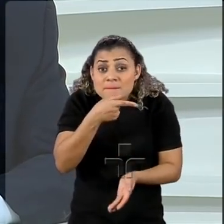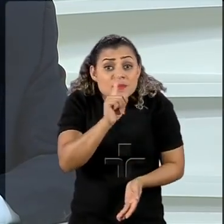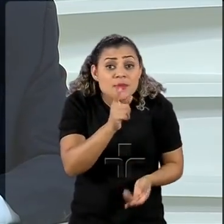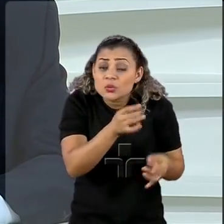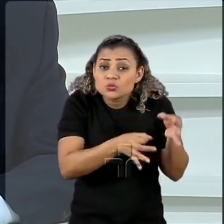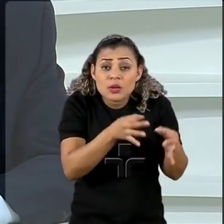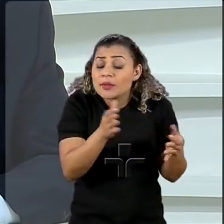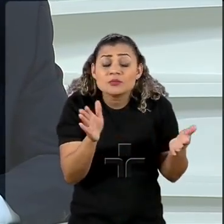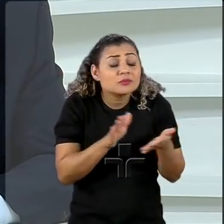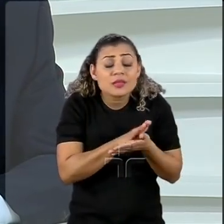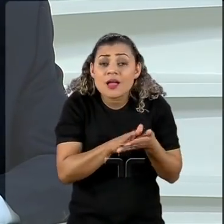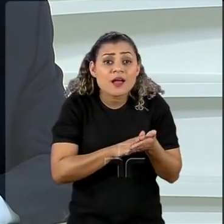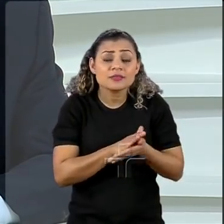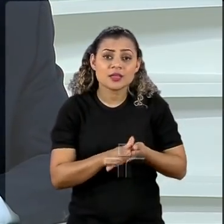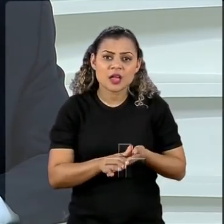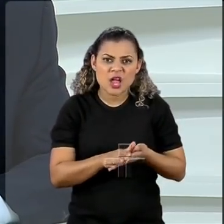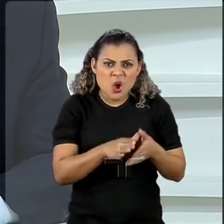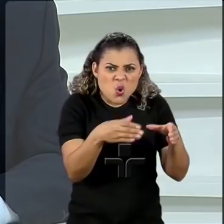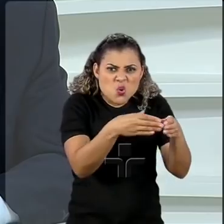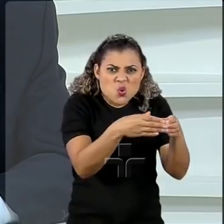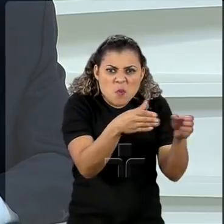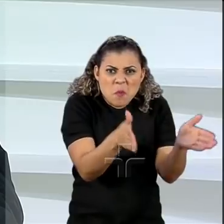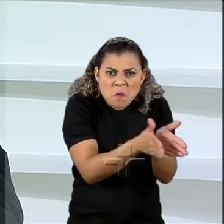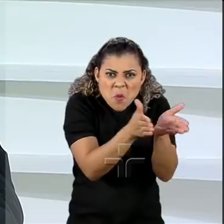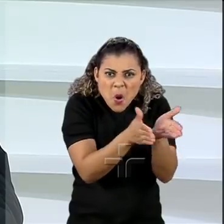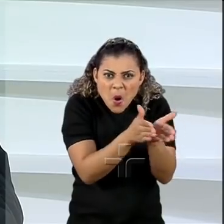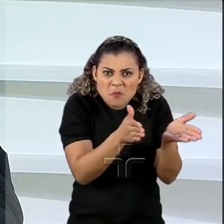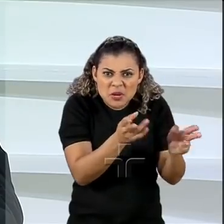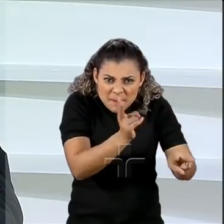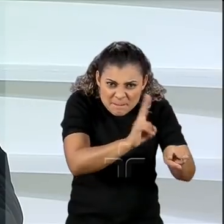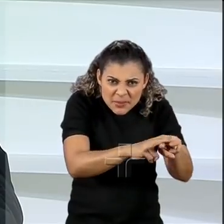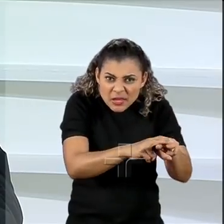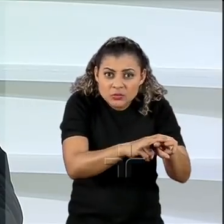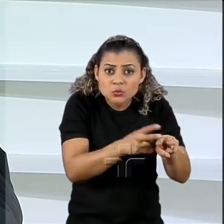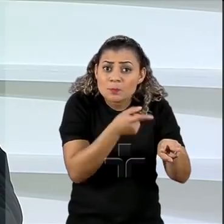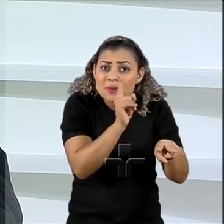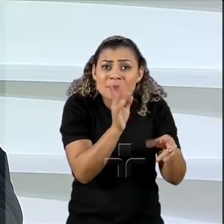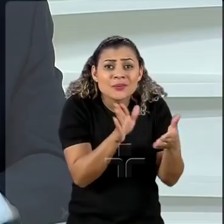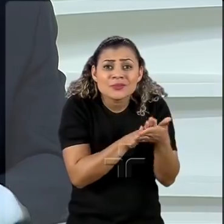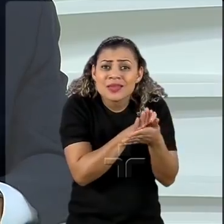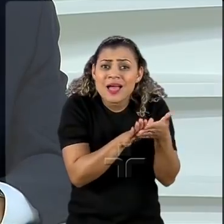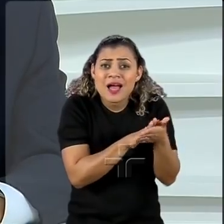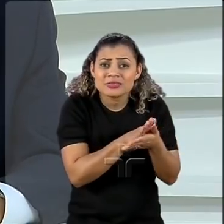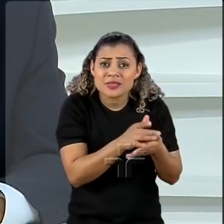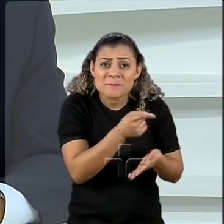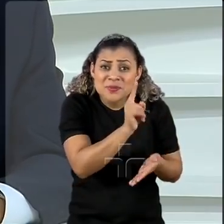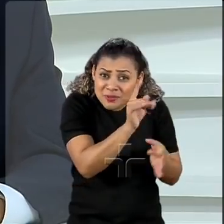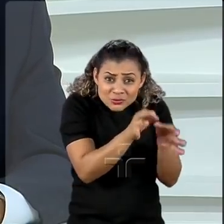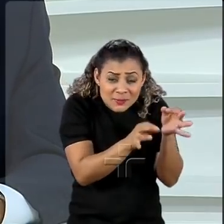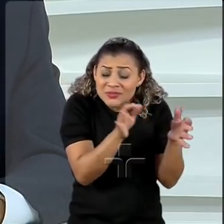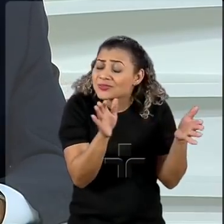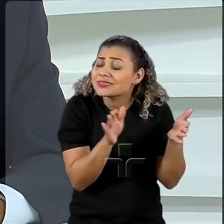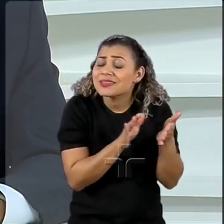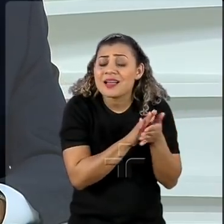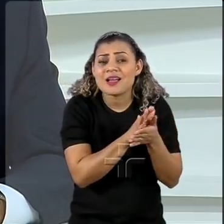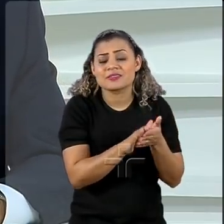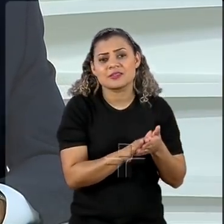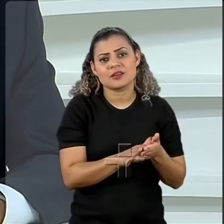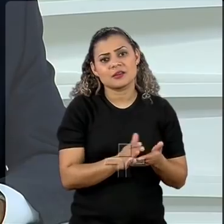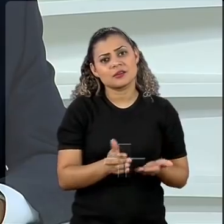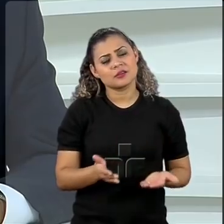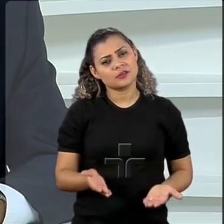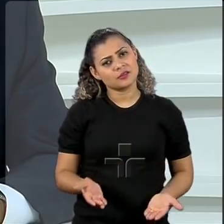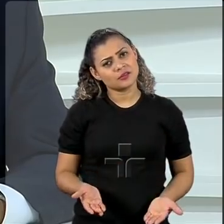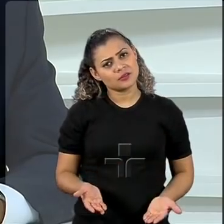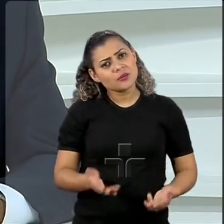essa população pobre, presa... Sequer na primeira instância foi julgada. Então, eu acho que é